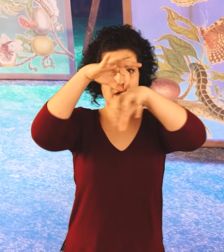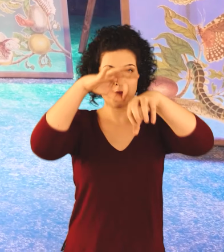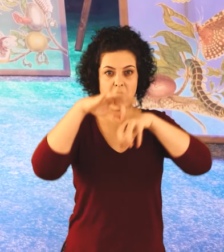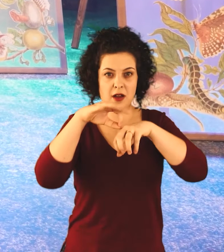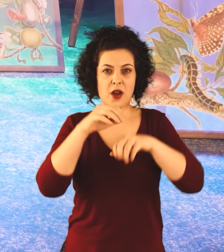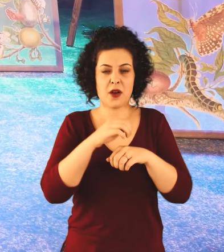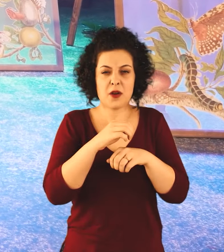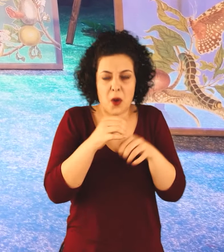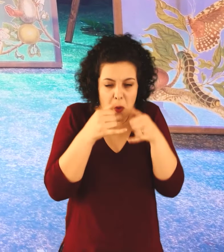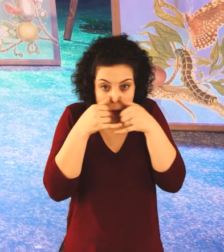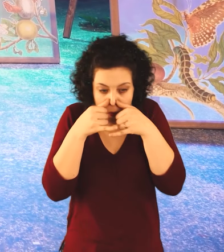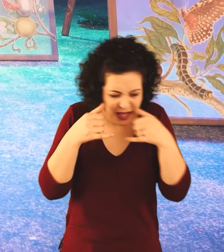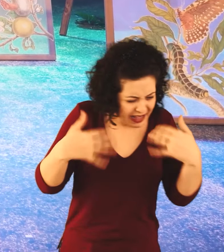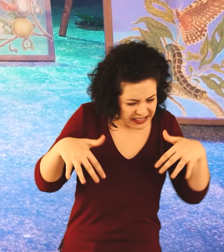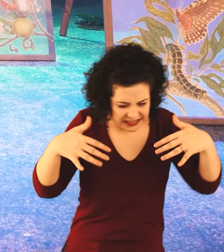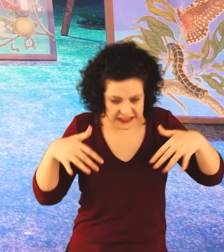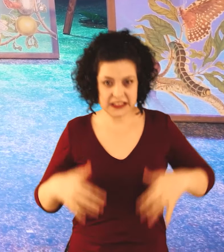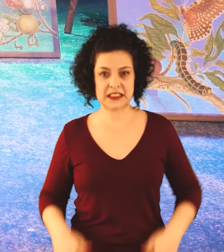Um besouro.